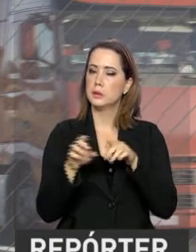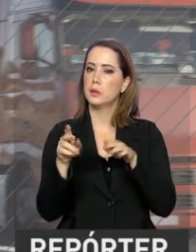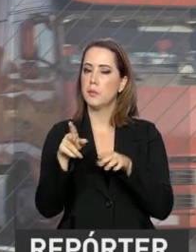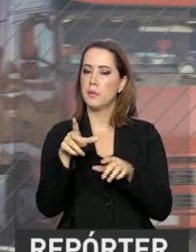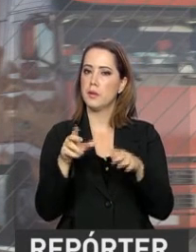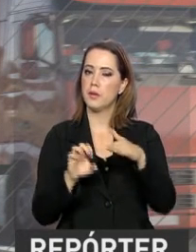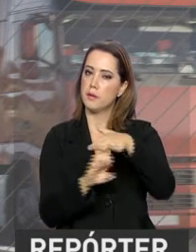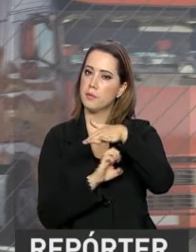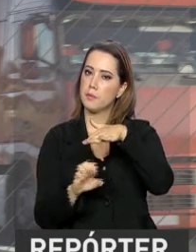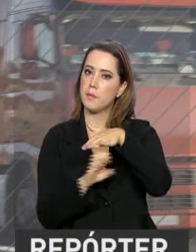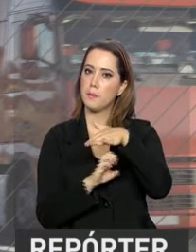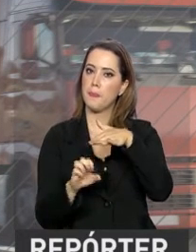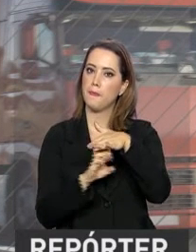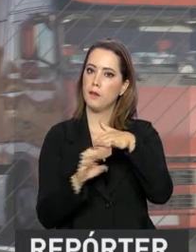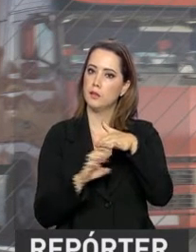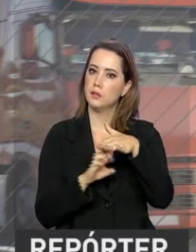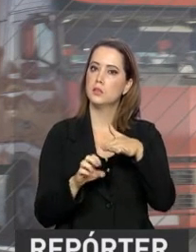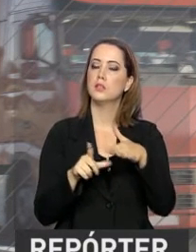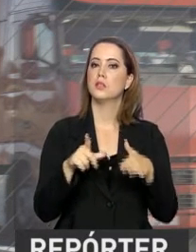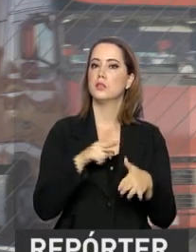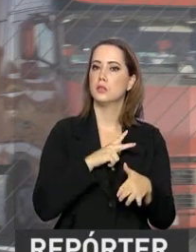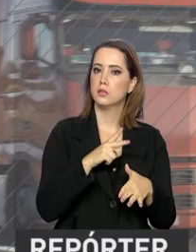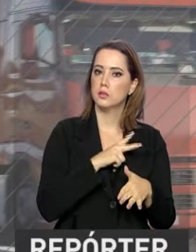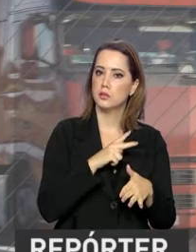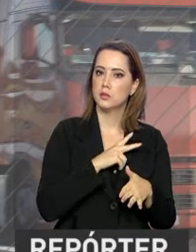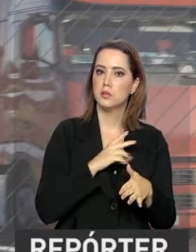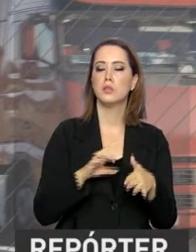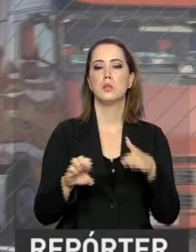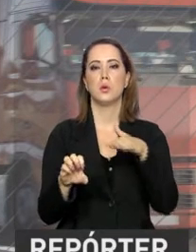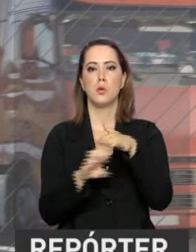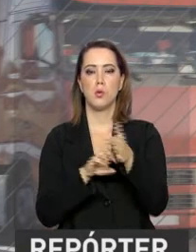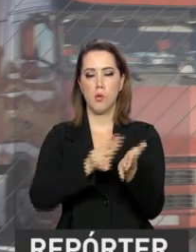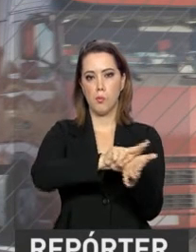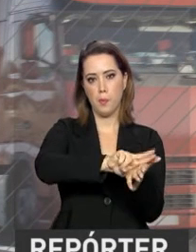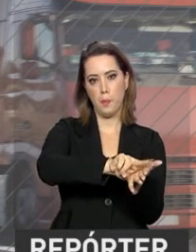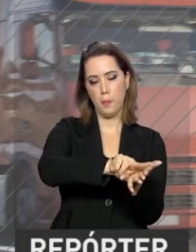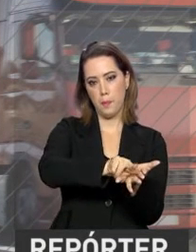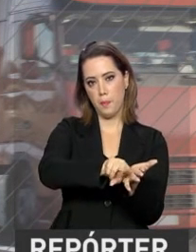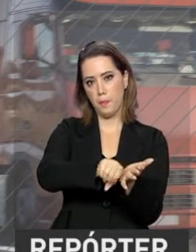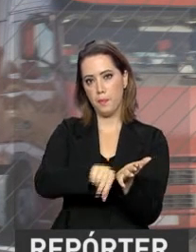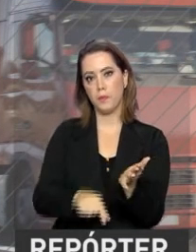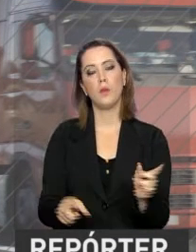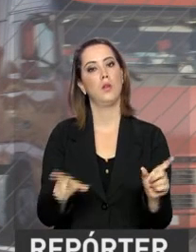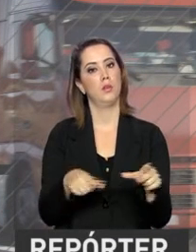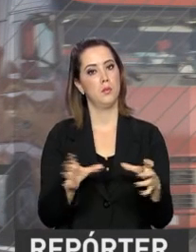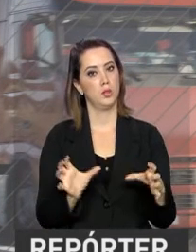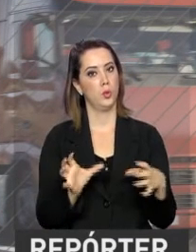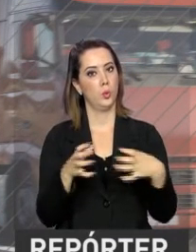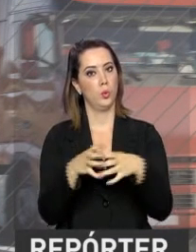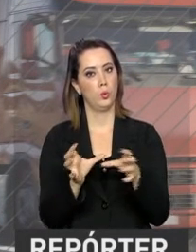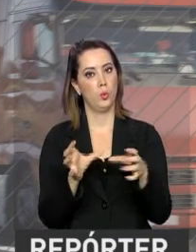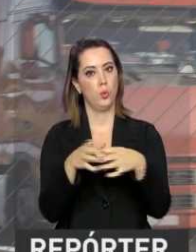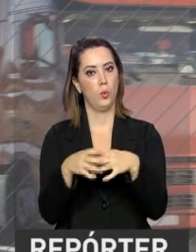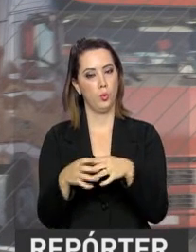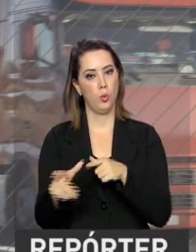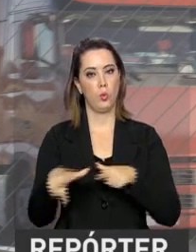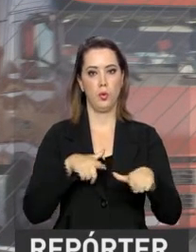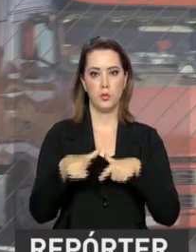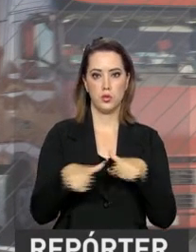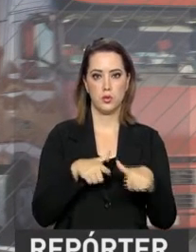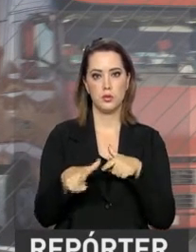individuais empresas individuais de responsabilidade limitada associados de cooperativas de transporte e